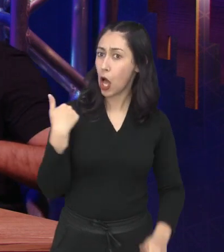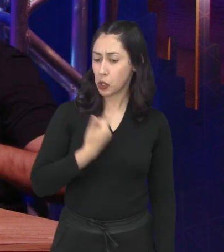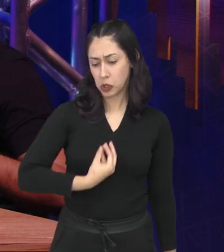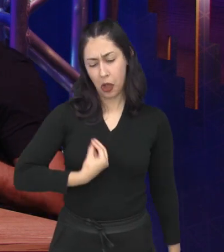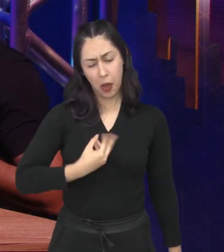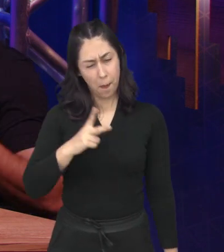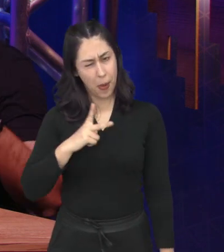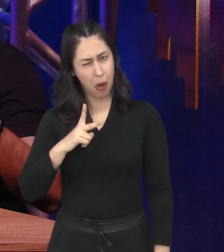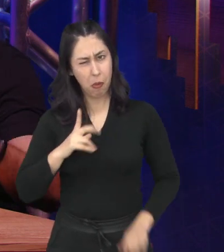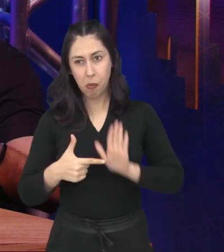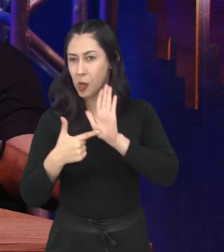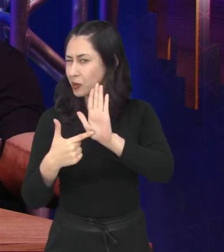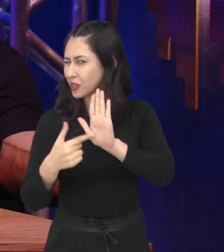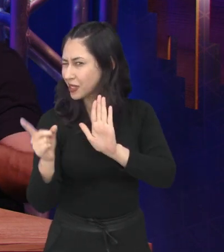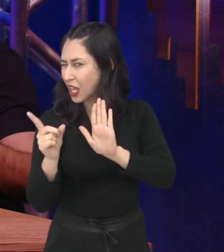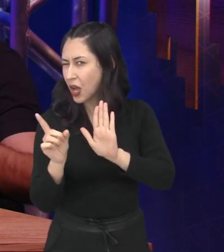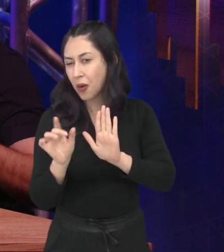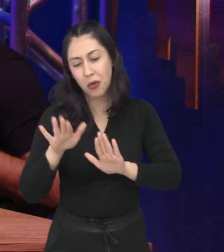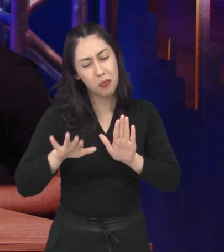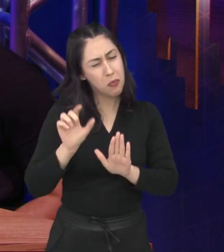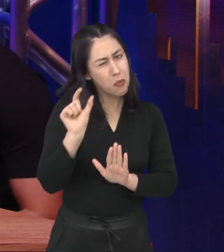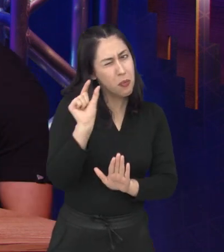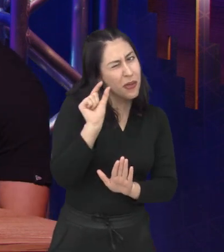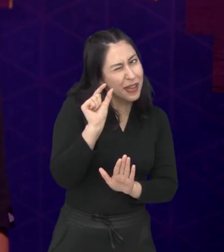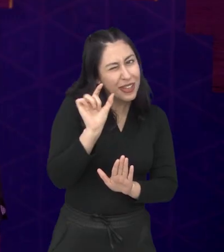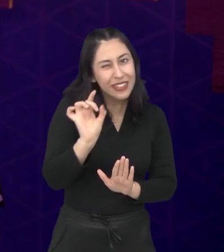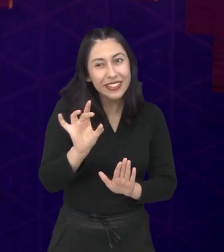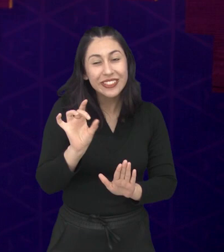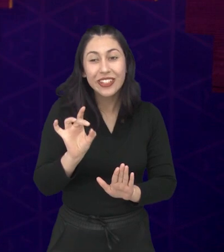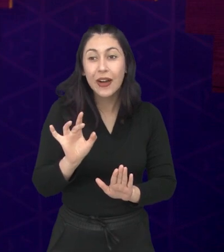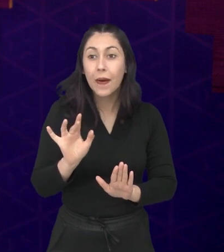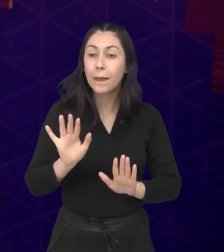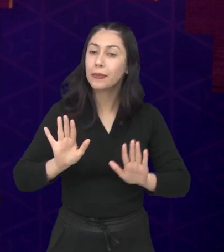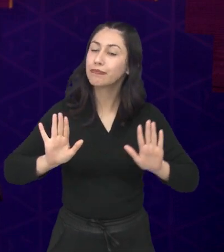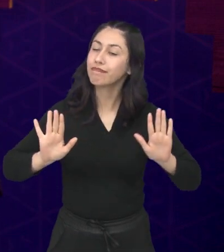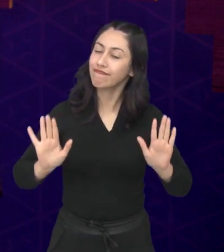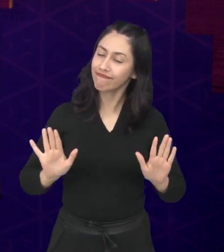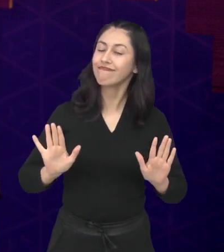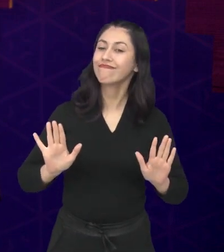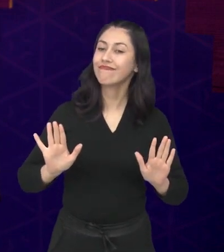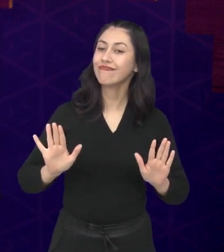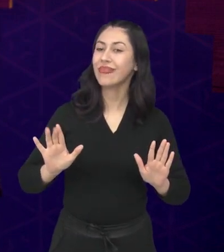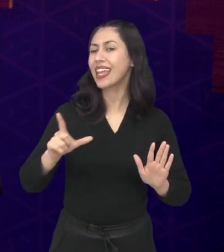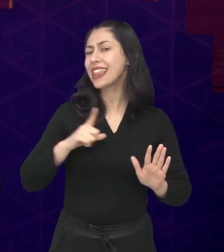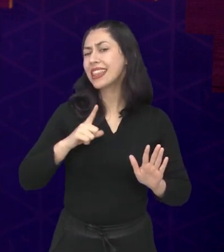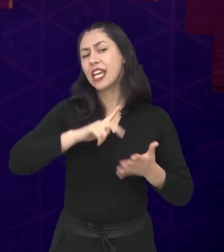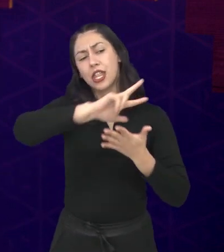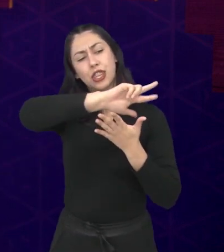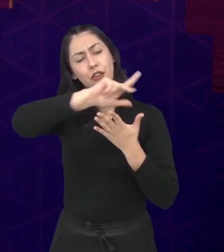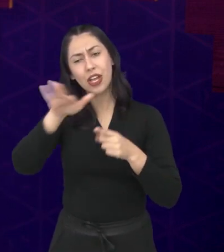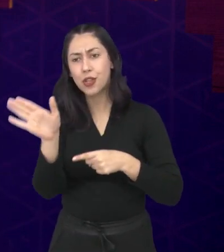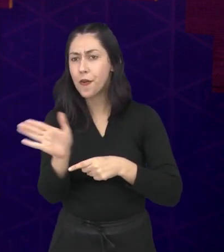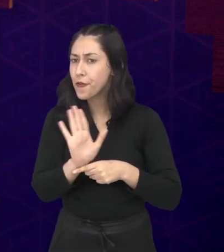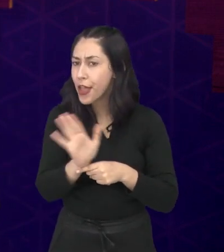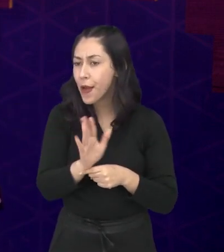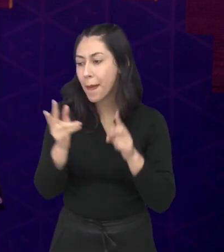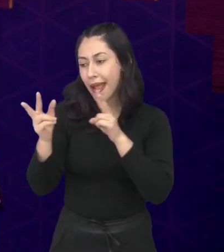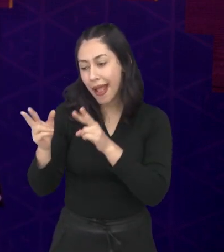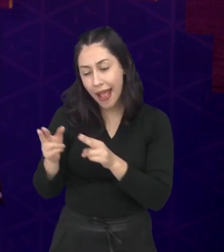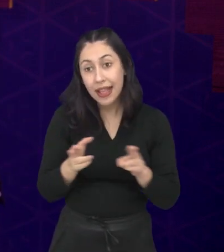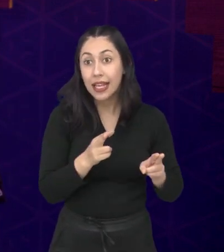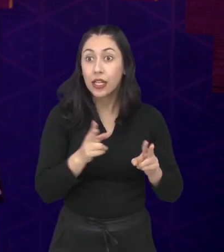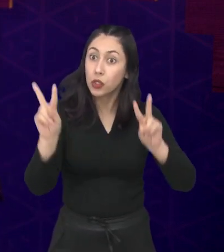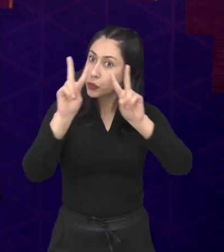vai expor a nossa vida, talvez só um pouquinho, né, da nossa vida ao longo desse programa, mas diversas séries, diversos